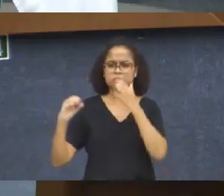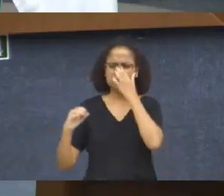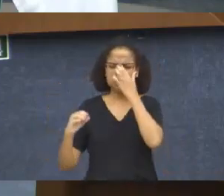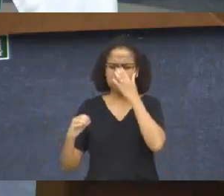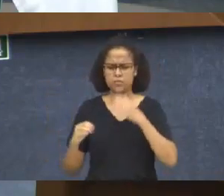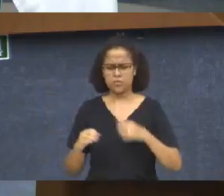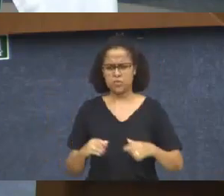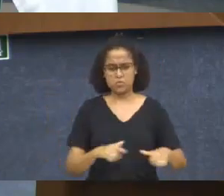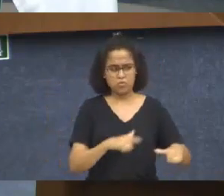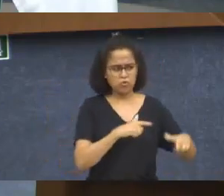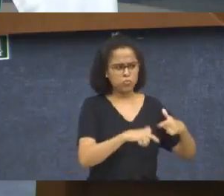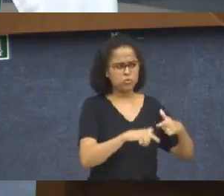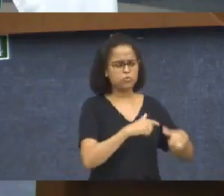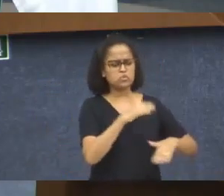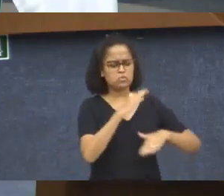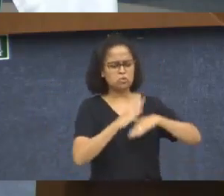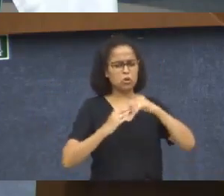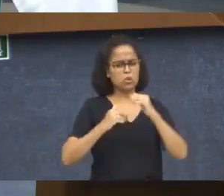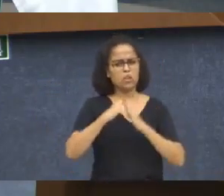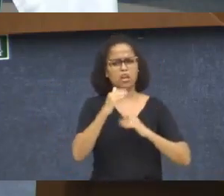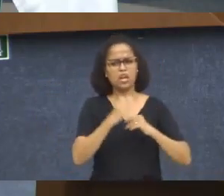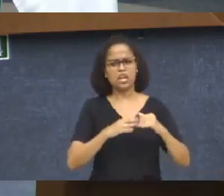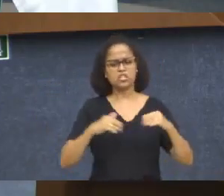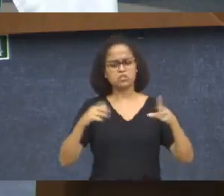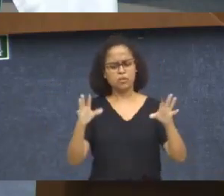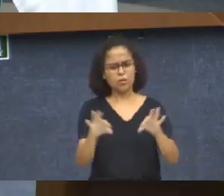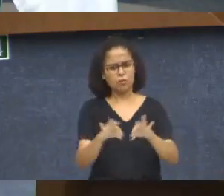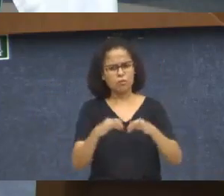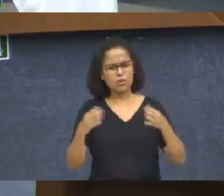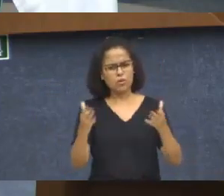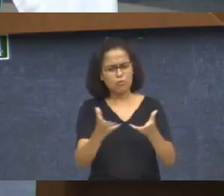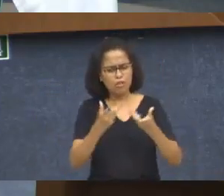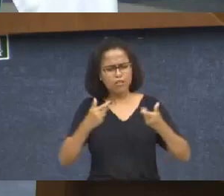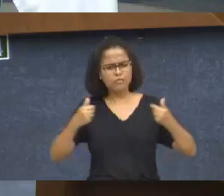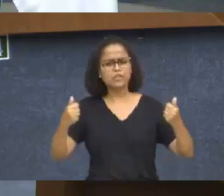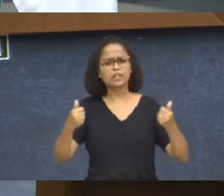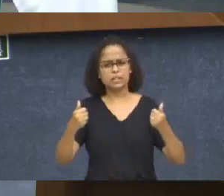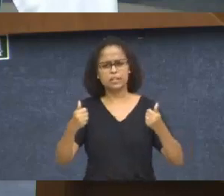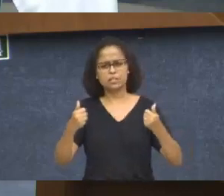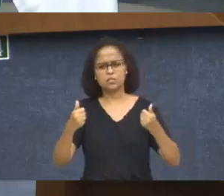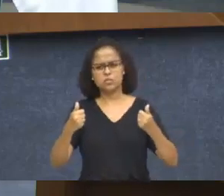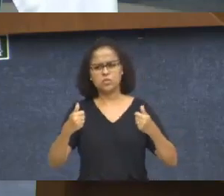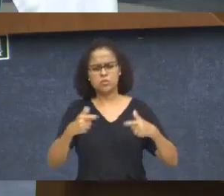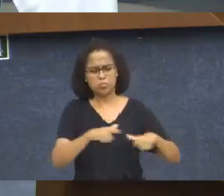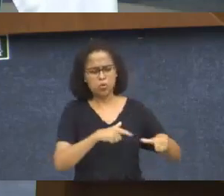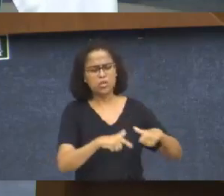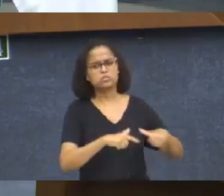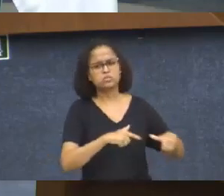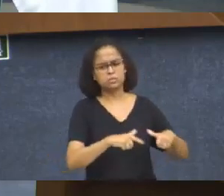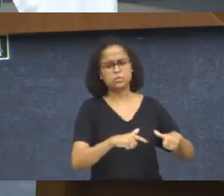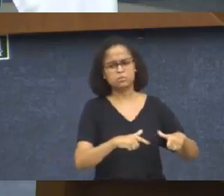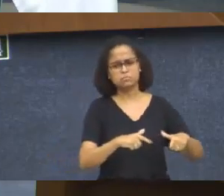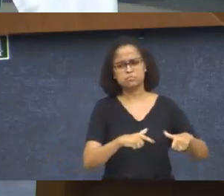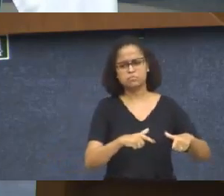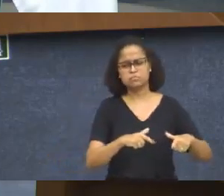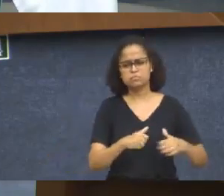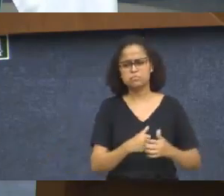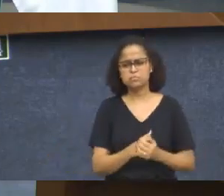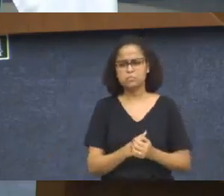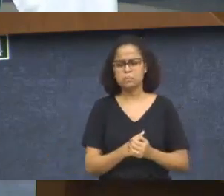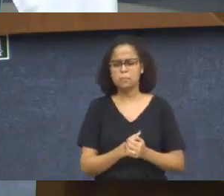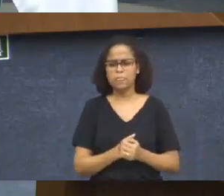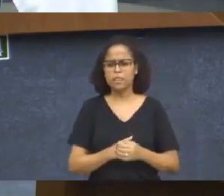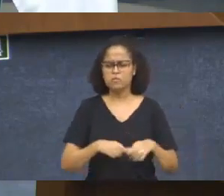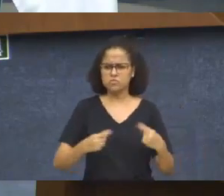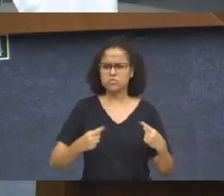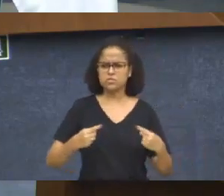trabalho e também levar as ideias do mercado para que a pesquisa seja desenvolvida para resolver esses desafios de mercado. Então,